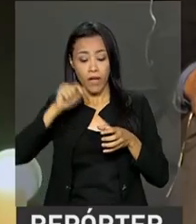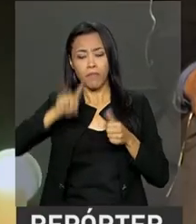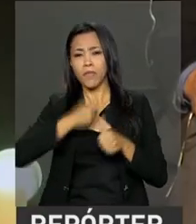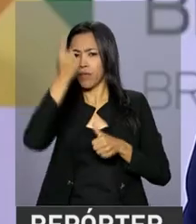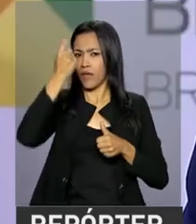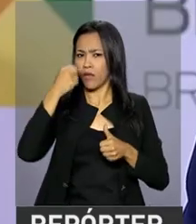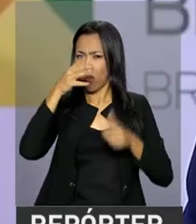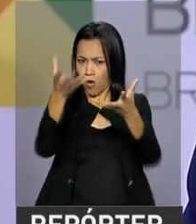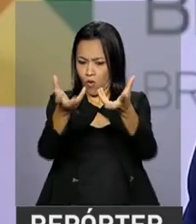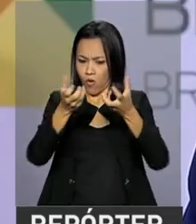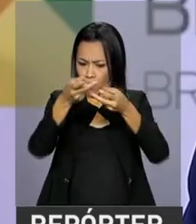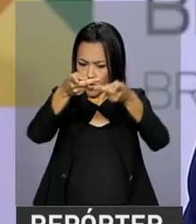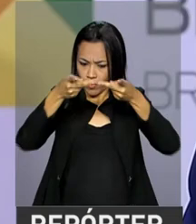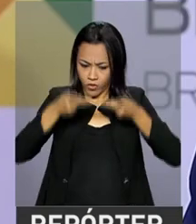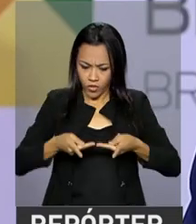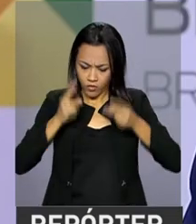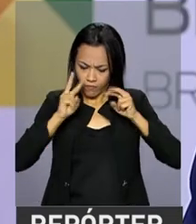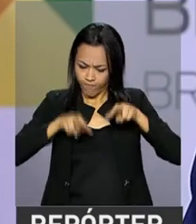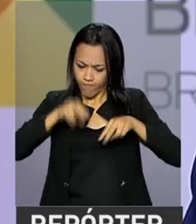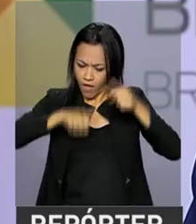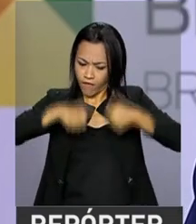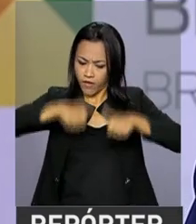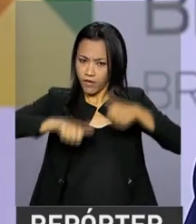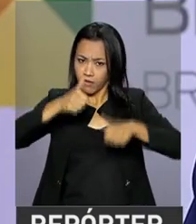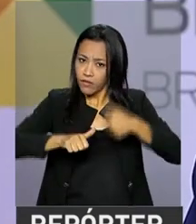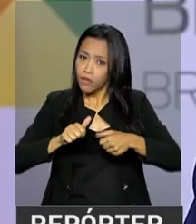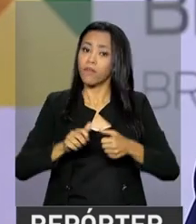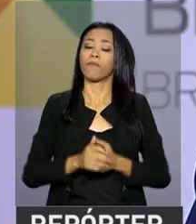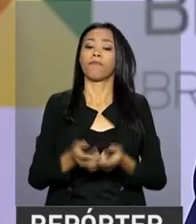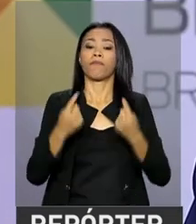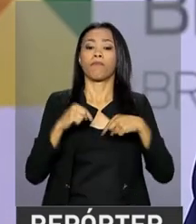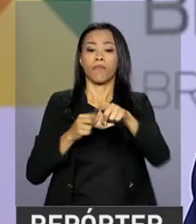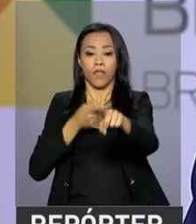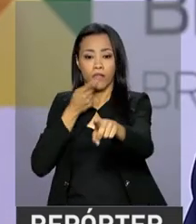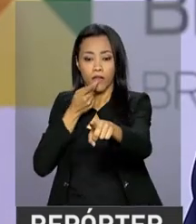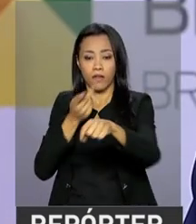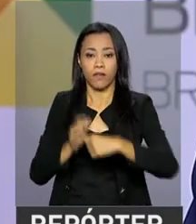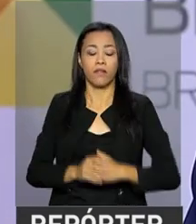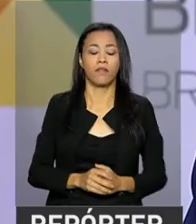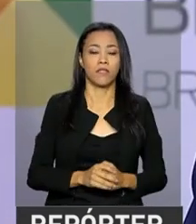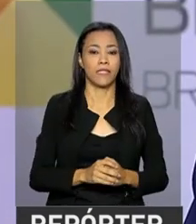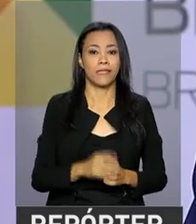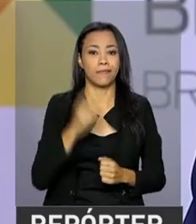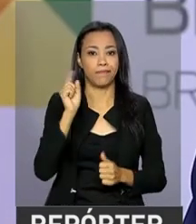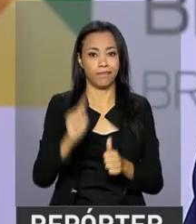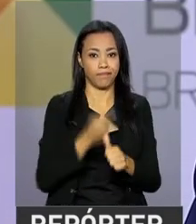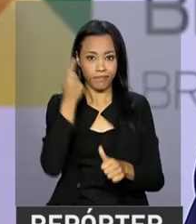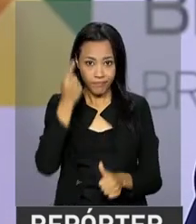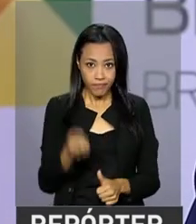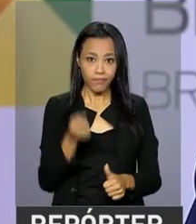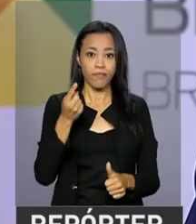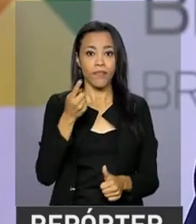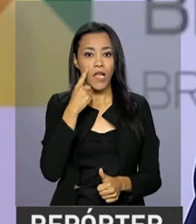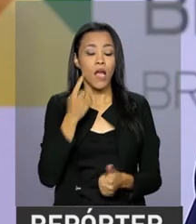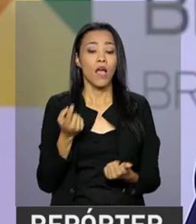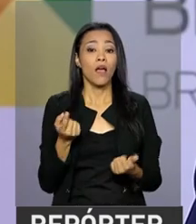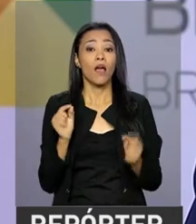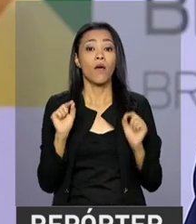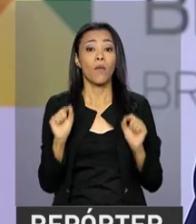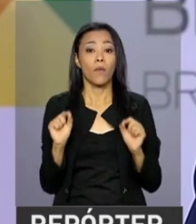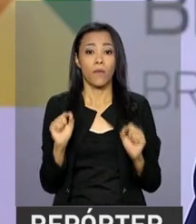o critério básico aqui é que haja a agregação de valor